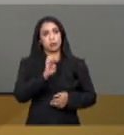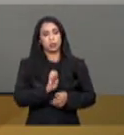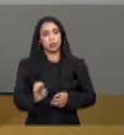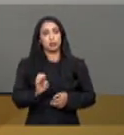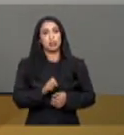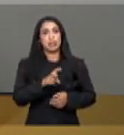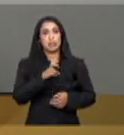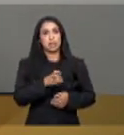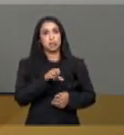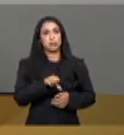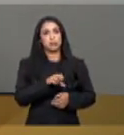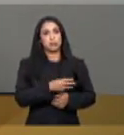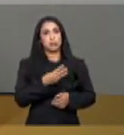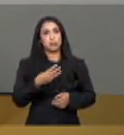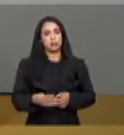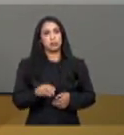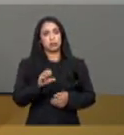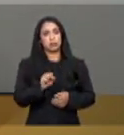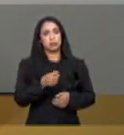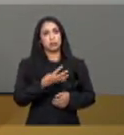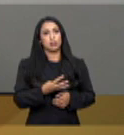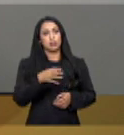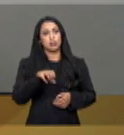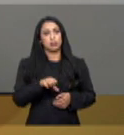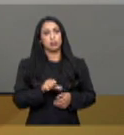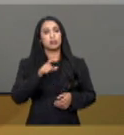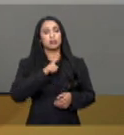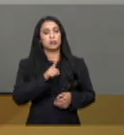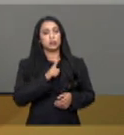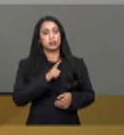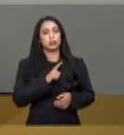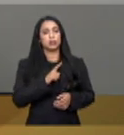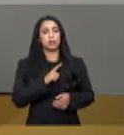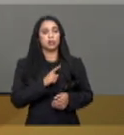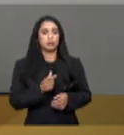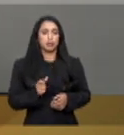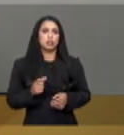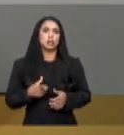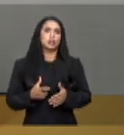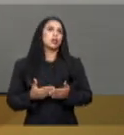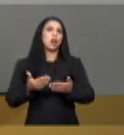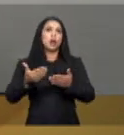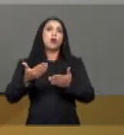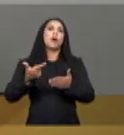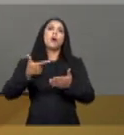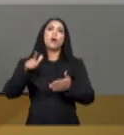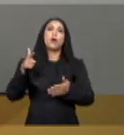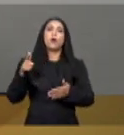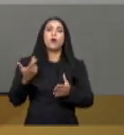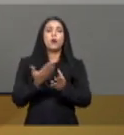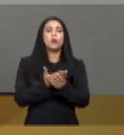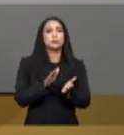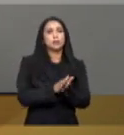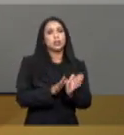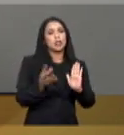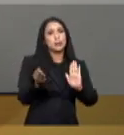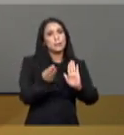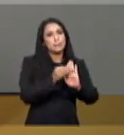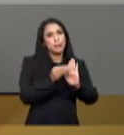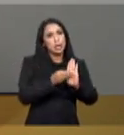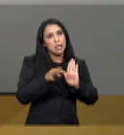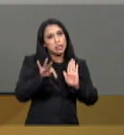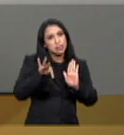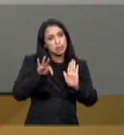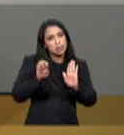extraordinário 593.849, por exemplo, em que houve a superação de precedente do Supremo, fixando-se nova tese desfavorável